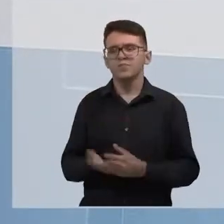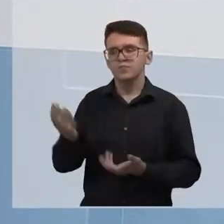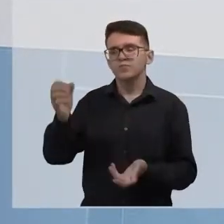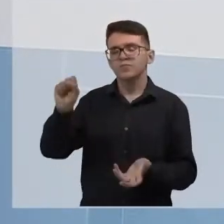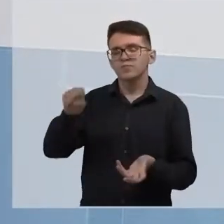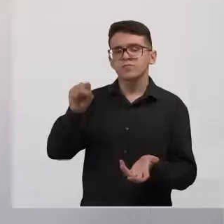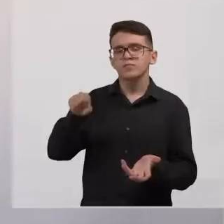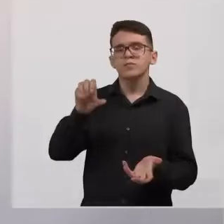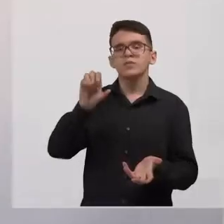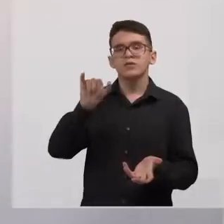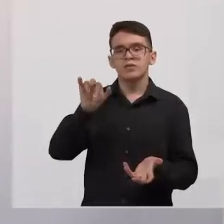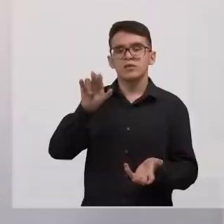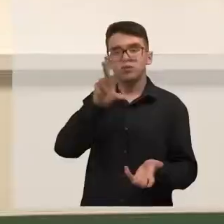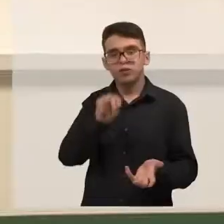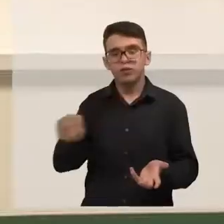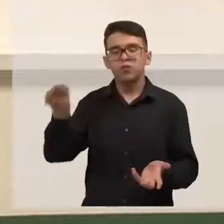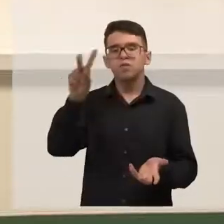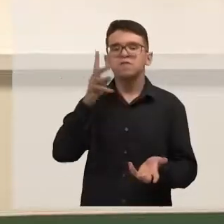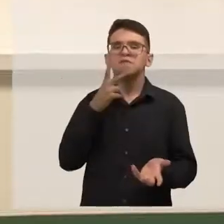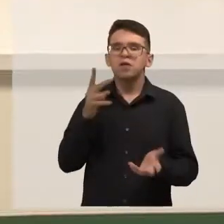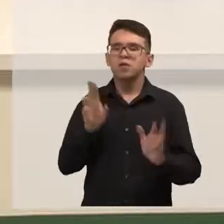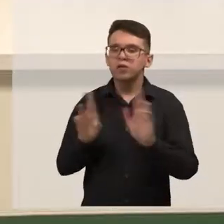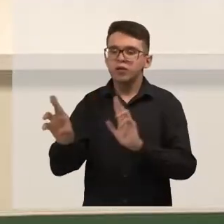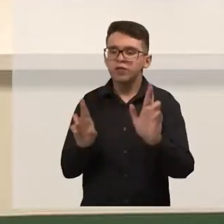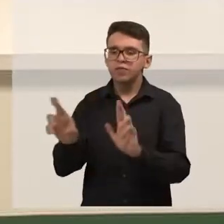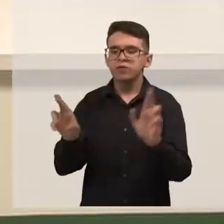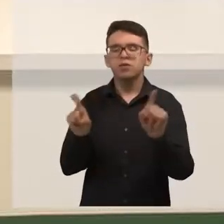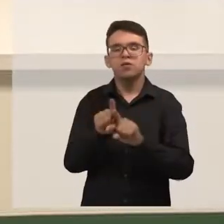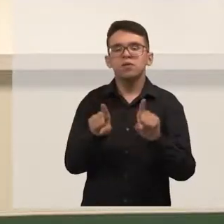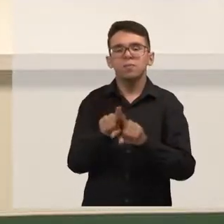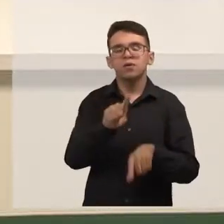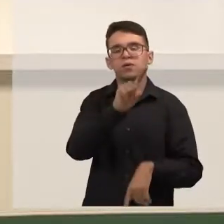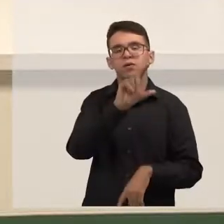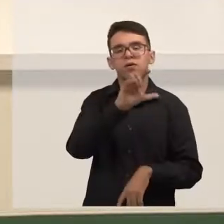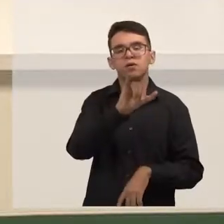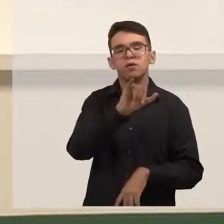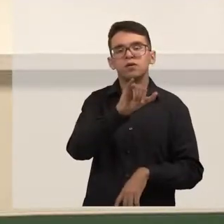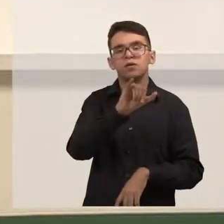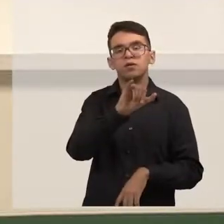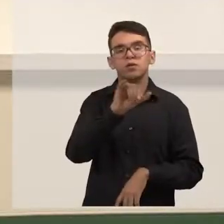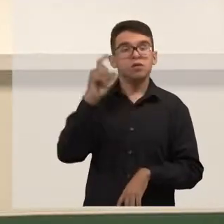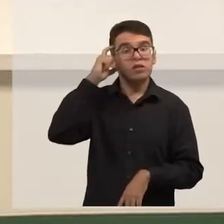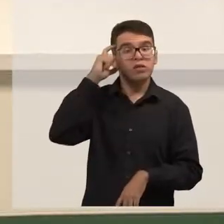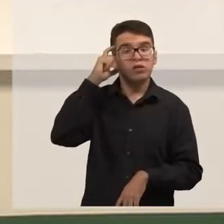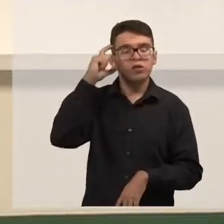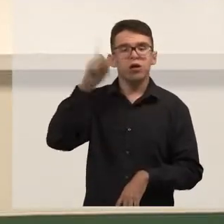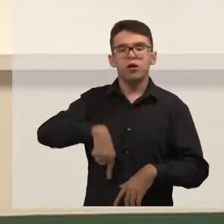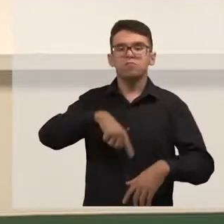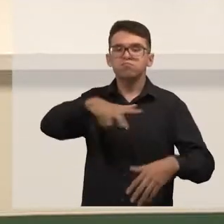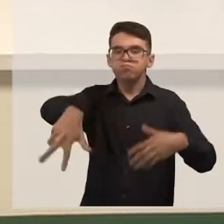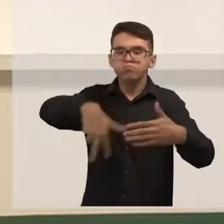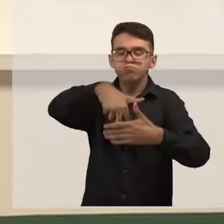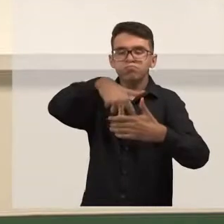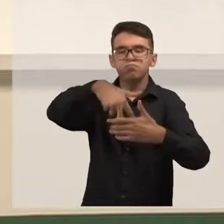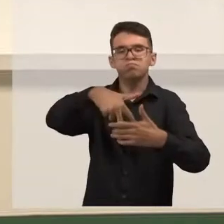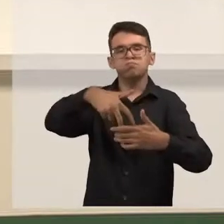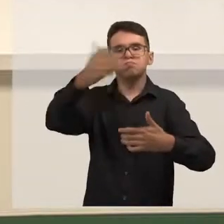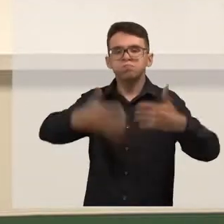tribuna do Congresso. O Cid ao Michel e o Ciro na tribuna do Congresso, apontando o Cid dedo. na tribuna do Congresso. Apontando o